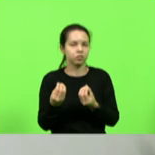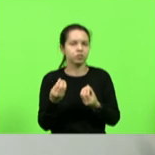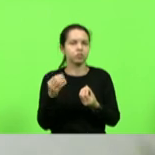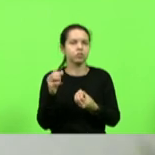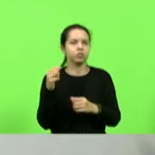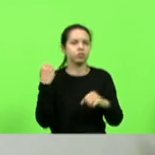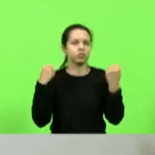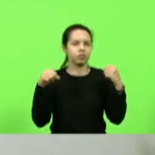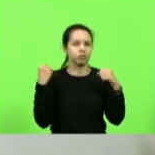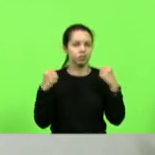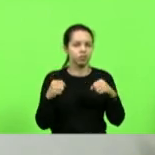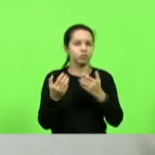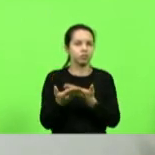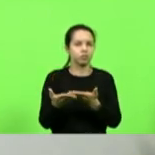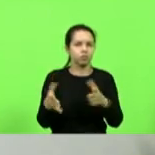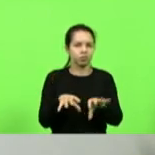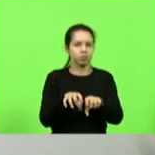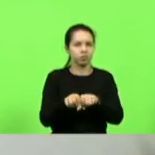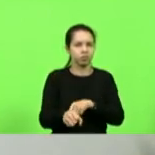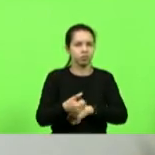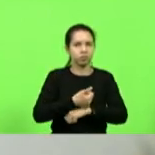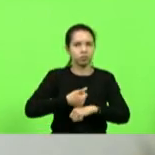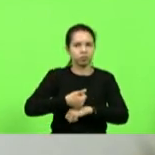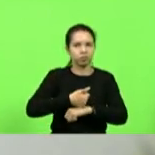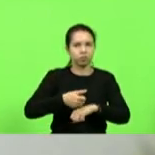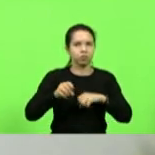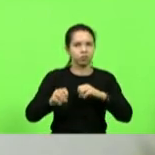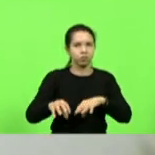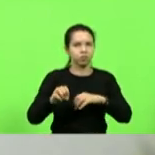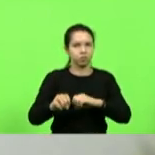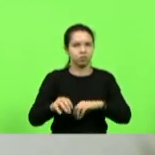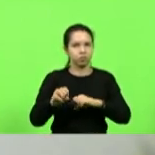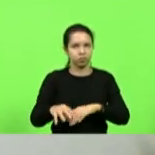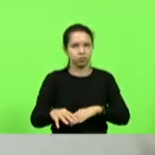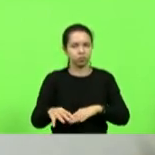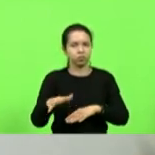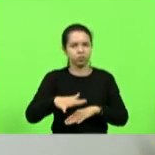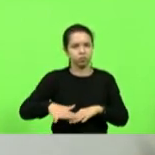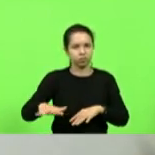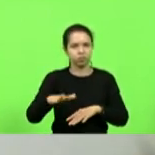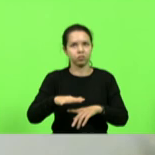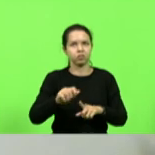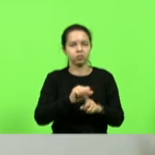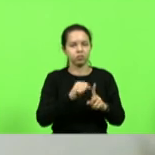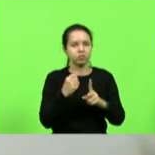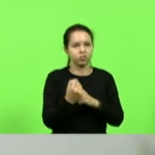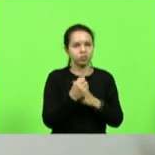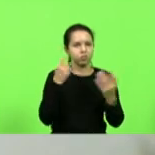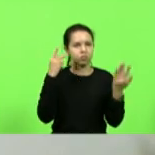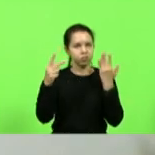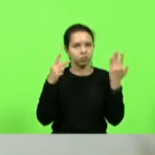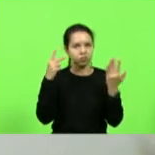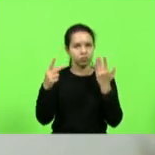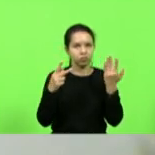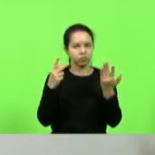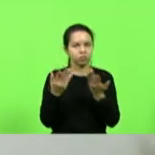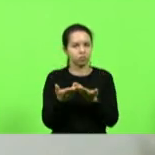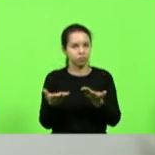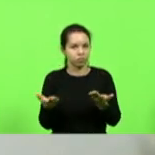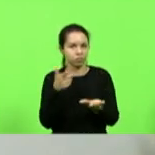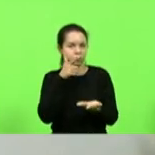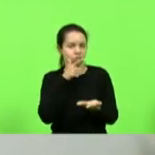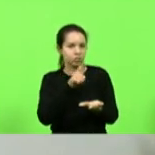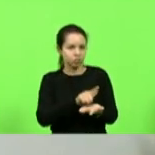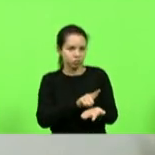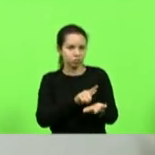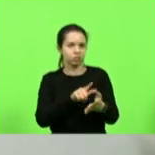estão formando os profissionais educadores da assistência e da psicologia, para dar conta disso que